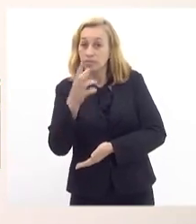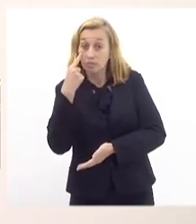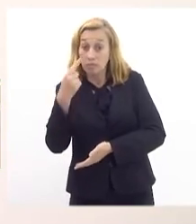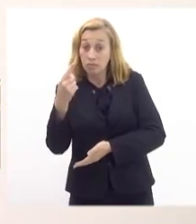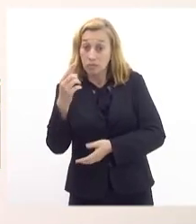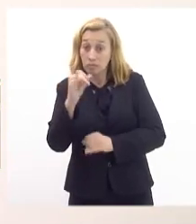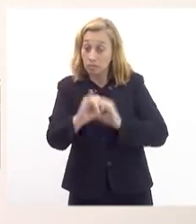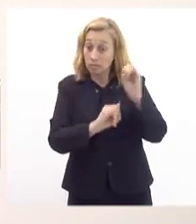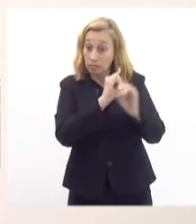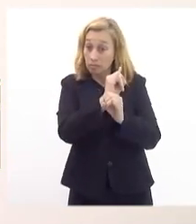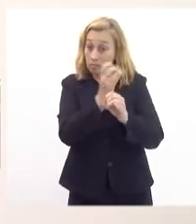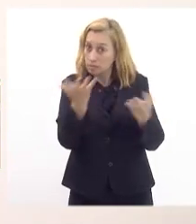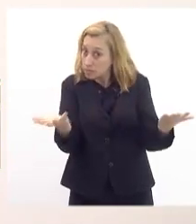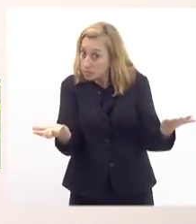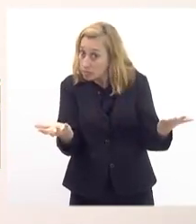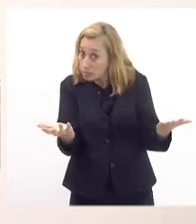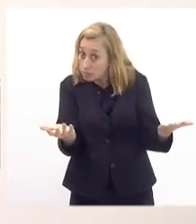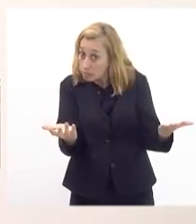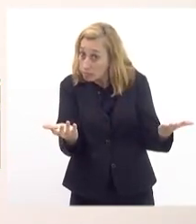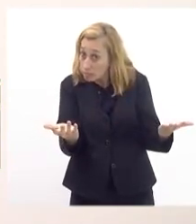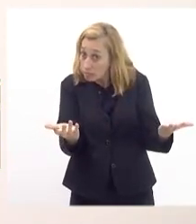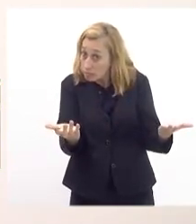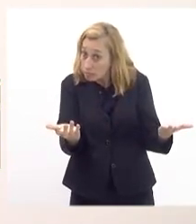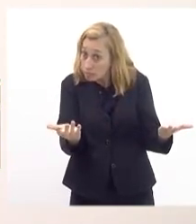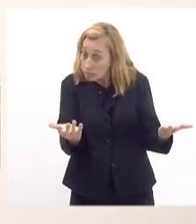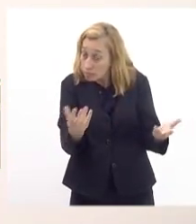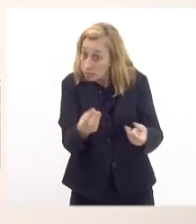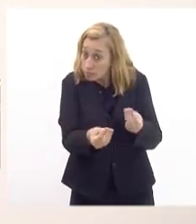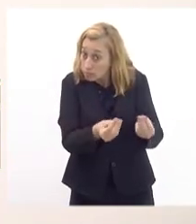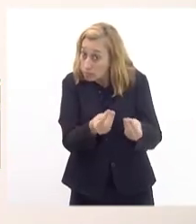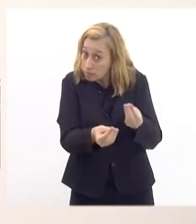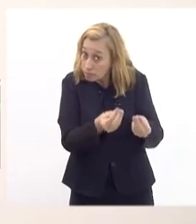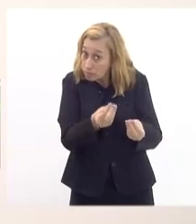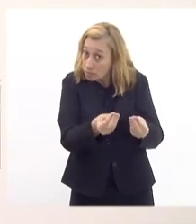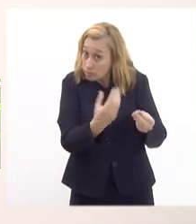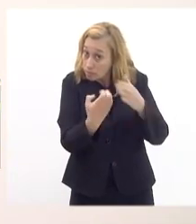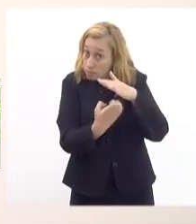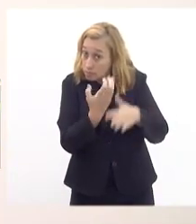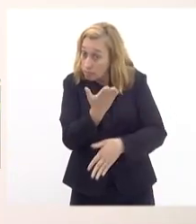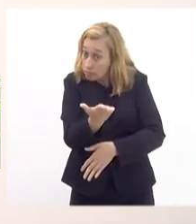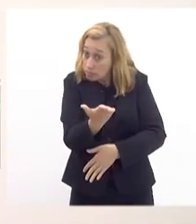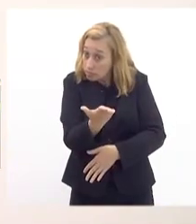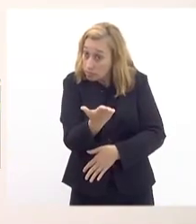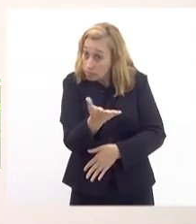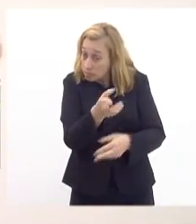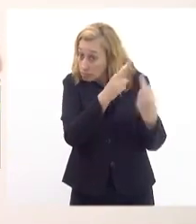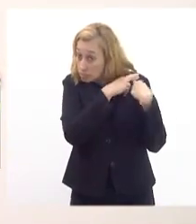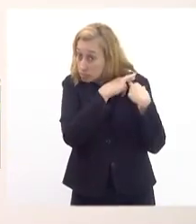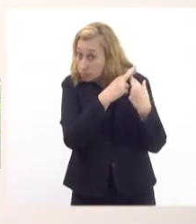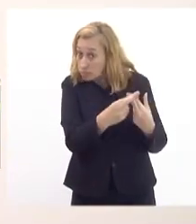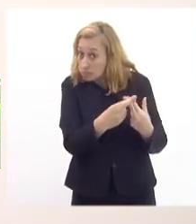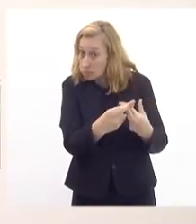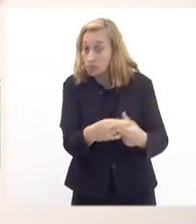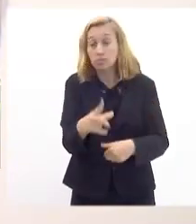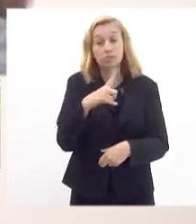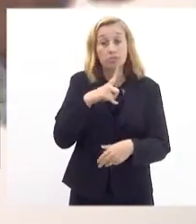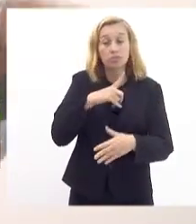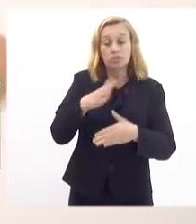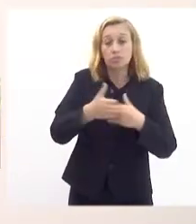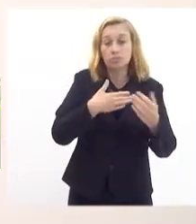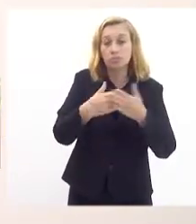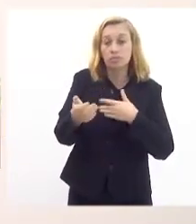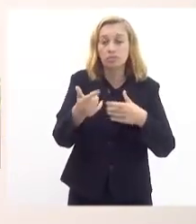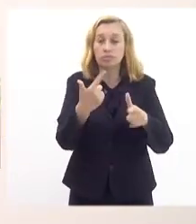Miu Miu sabe ou seja como essa empresa vai se responsabilizar por qualquer